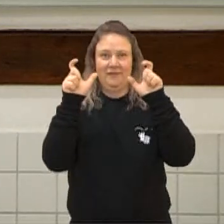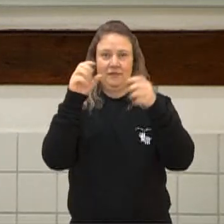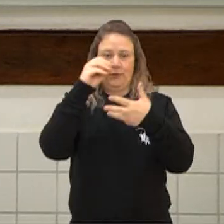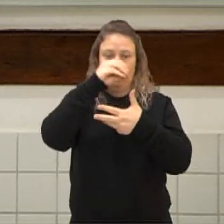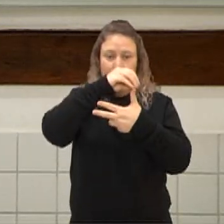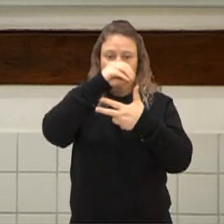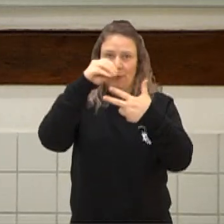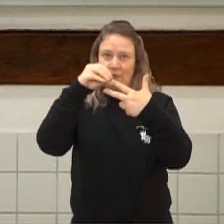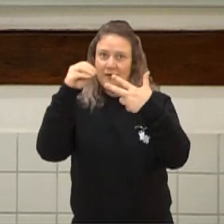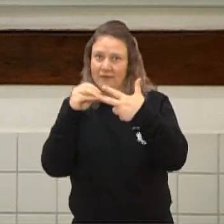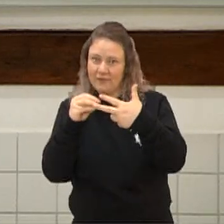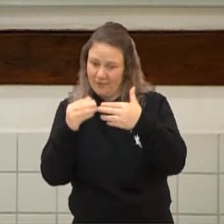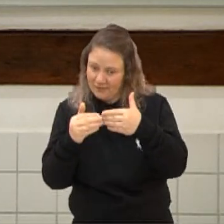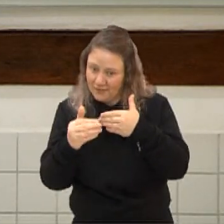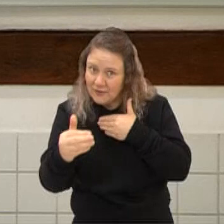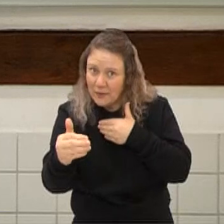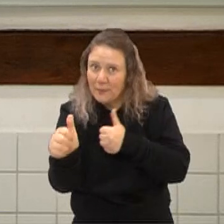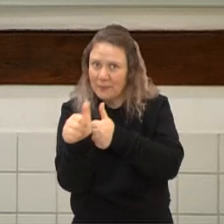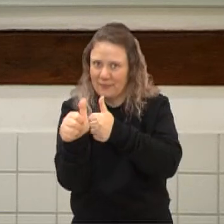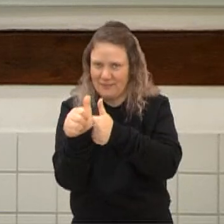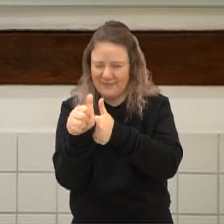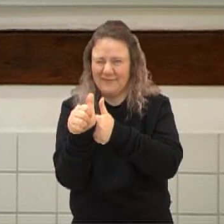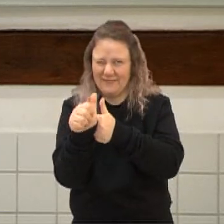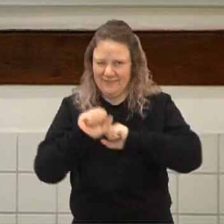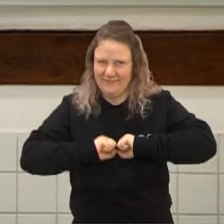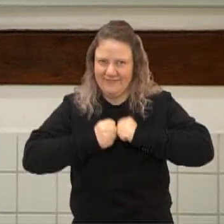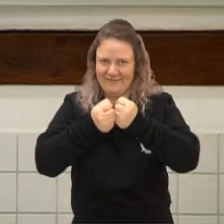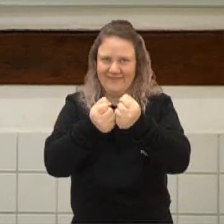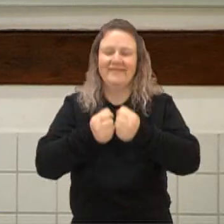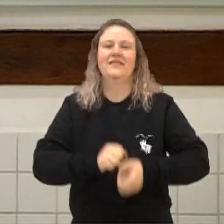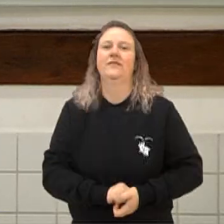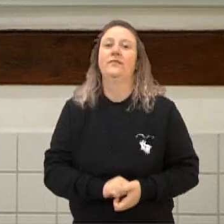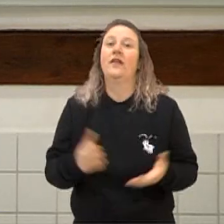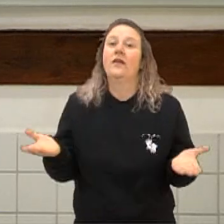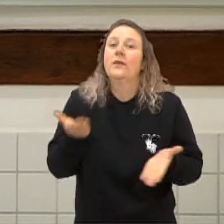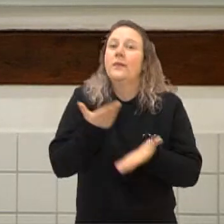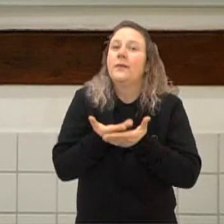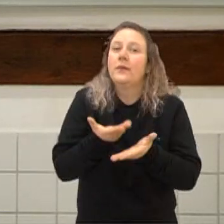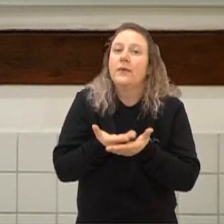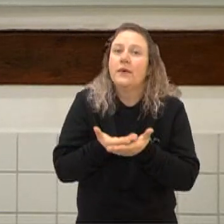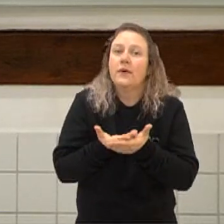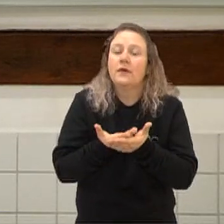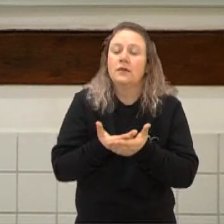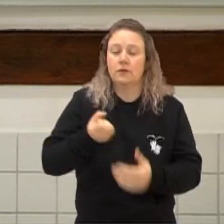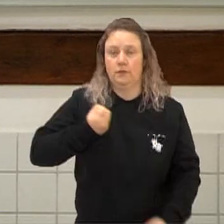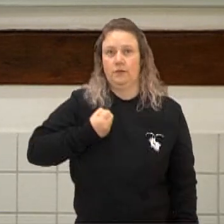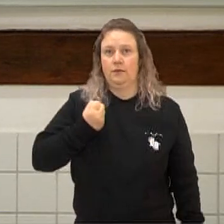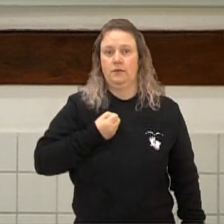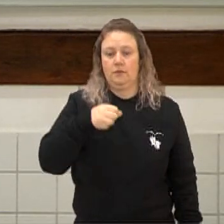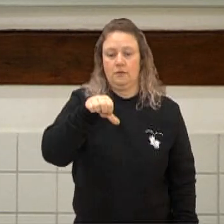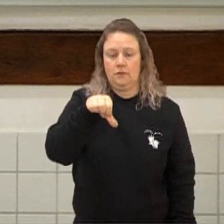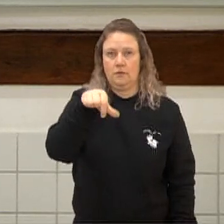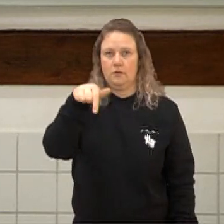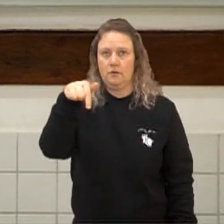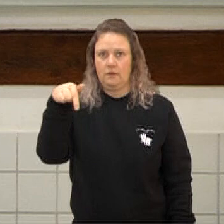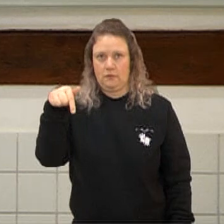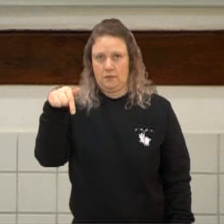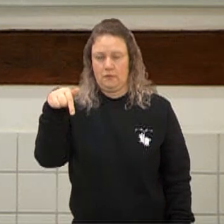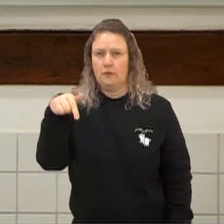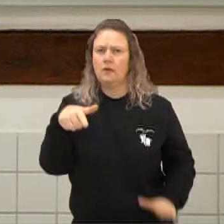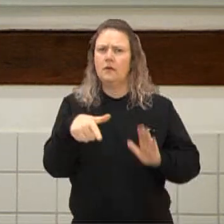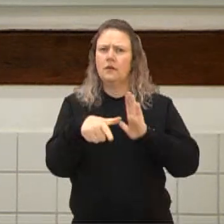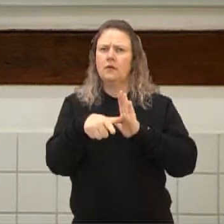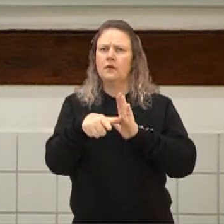frente. Vamos dedicar, tá? Vamos ver o que nós vamos trabalhar na aula de hoje. Então, hoje é a aula 97. Mas antes